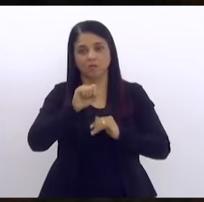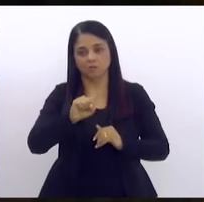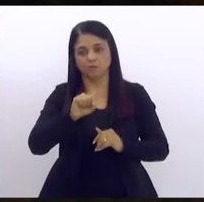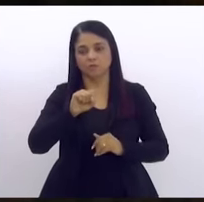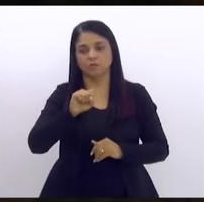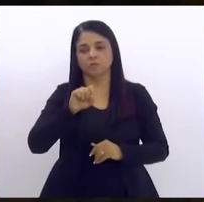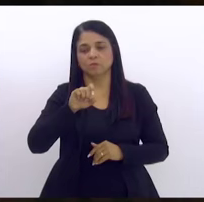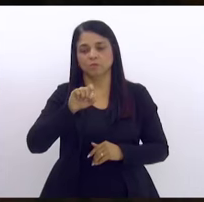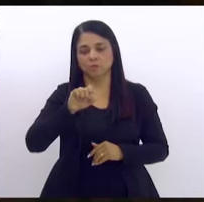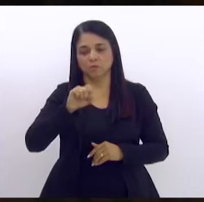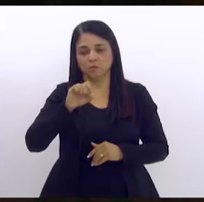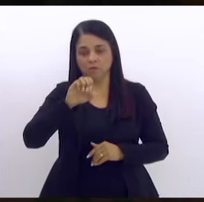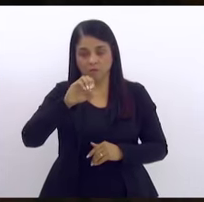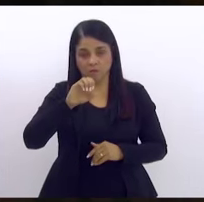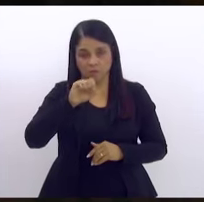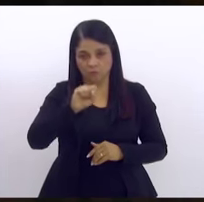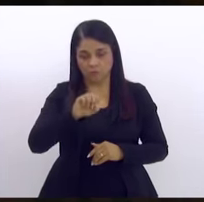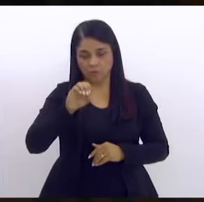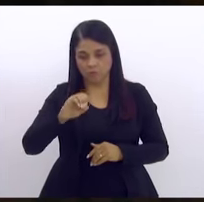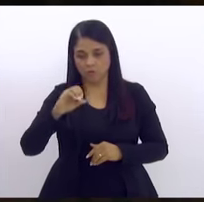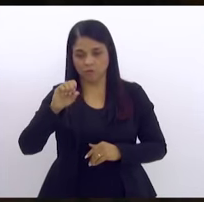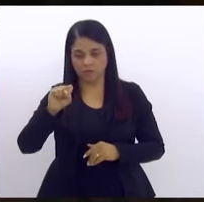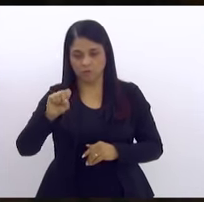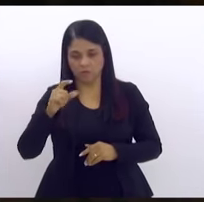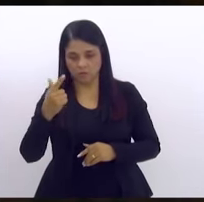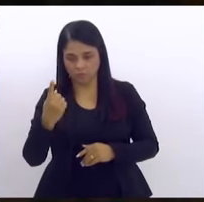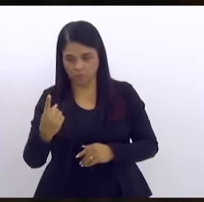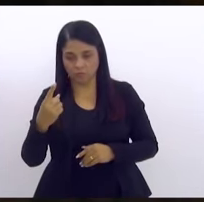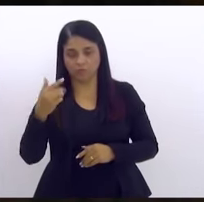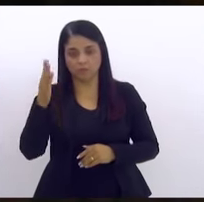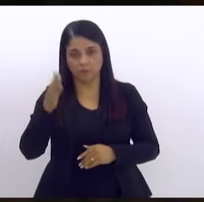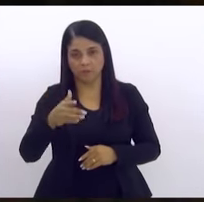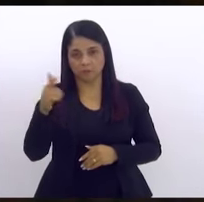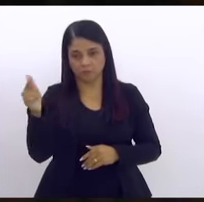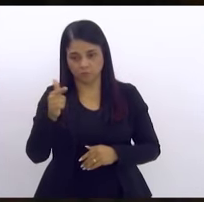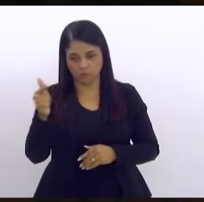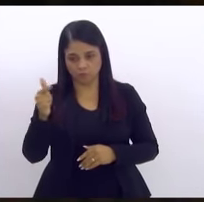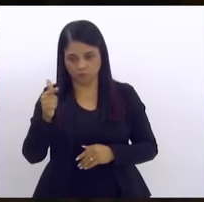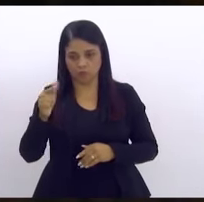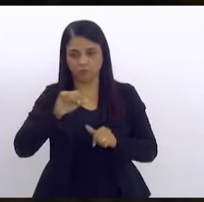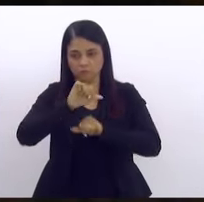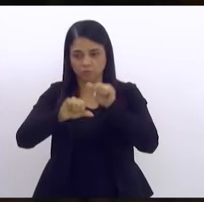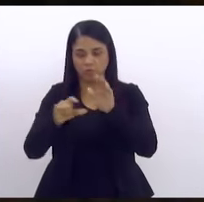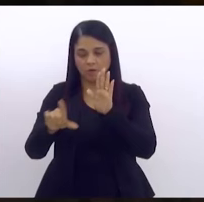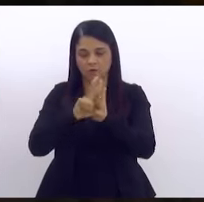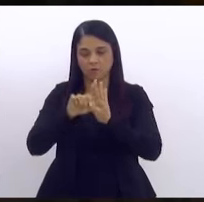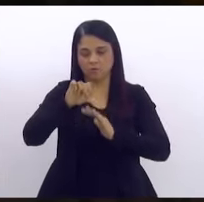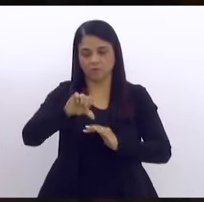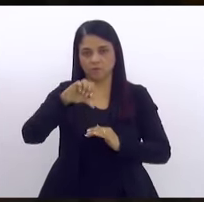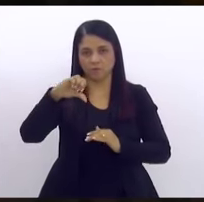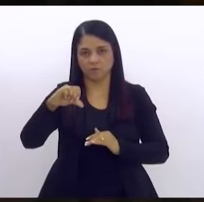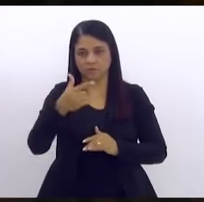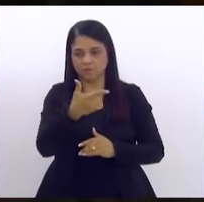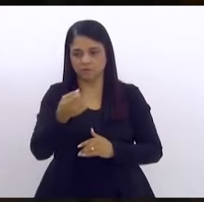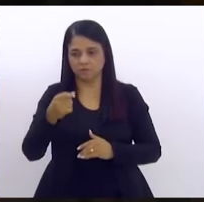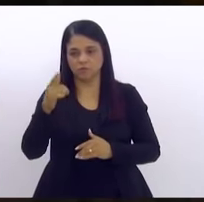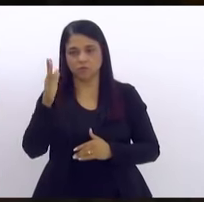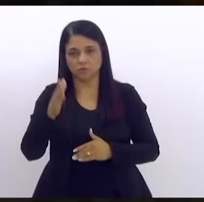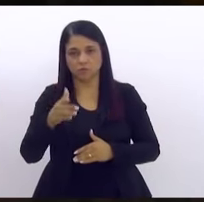8.081 de 2018, que foi alterada pela lei 9.920